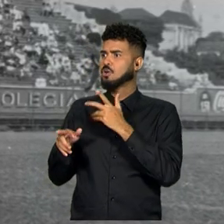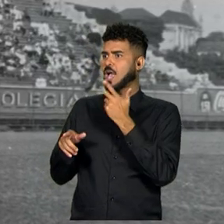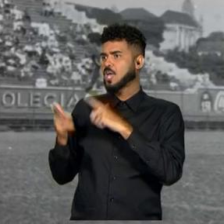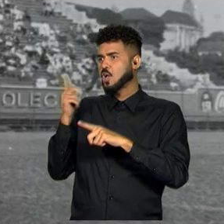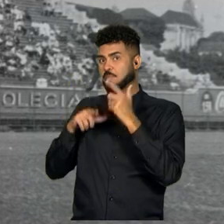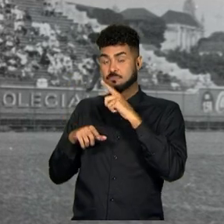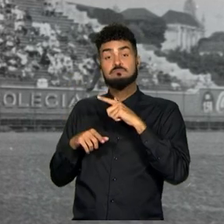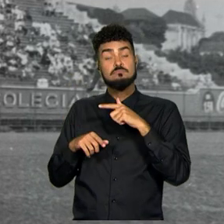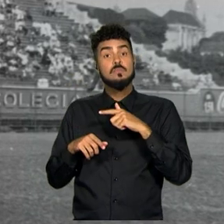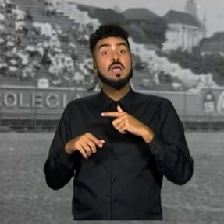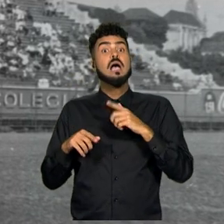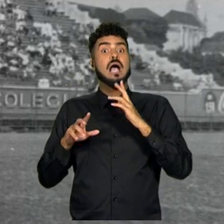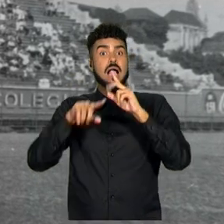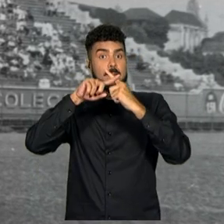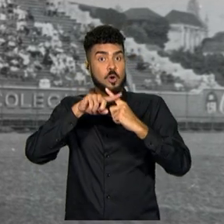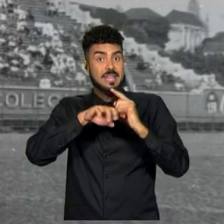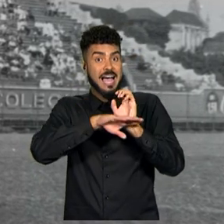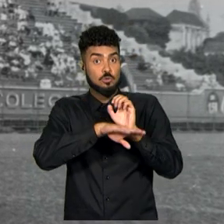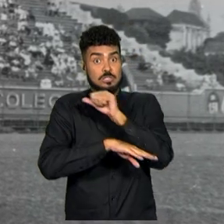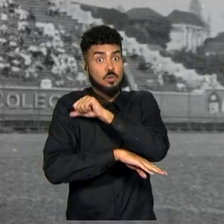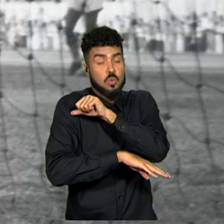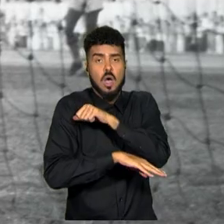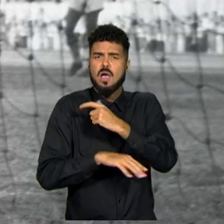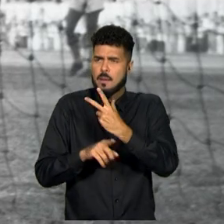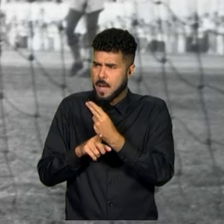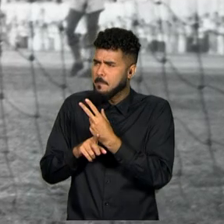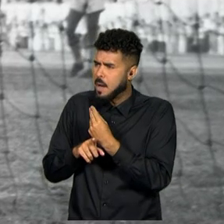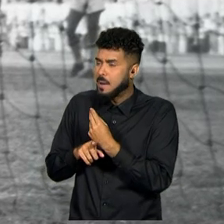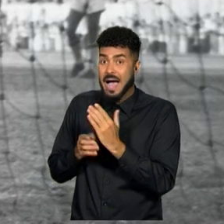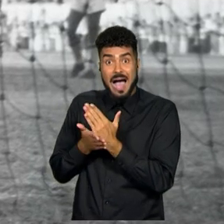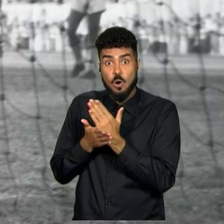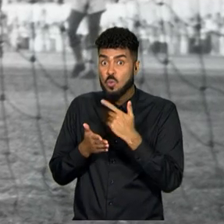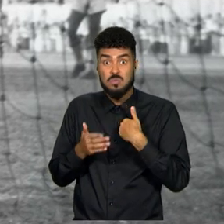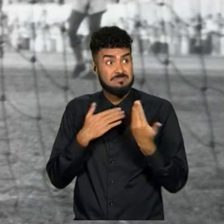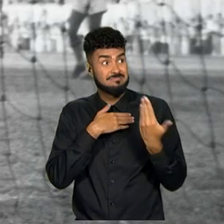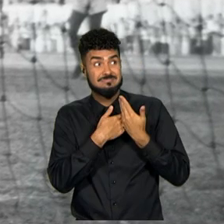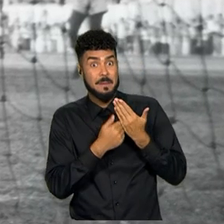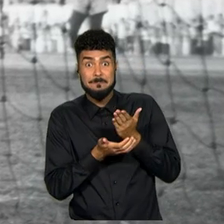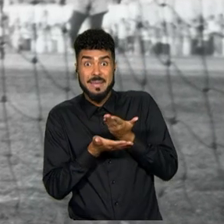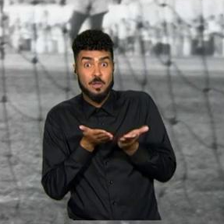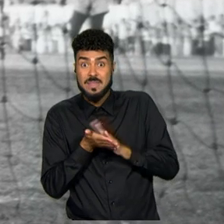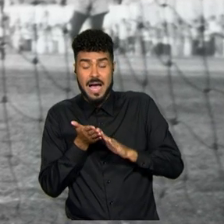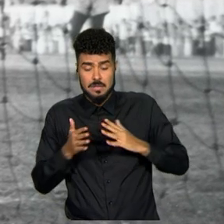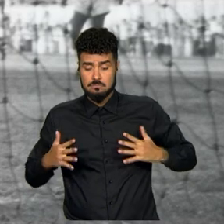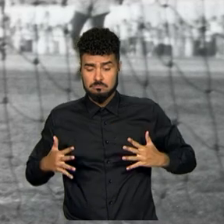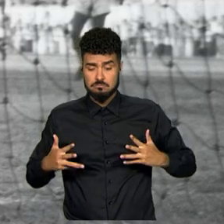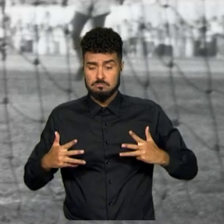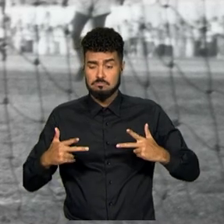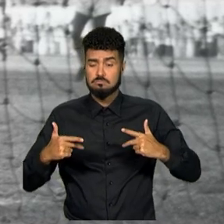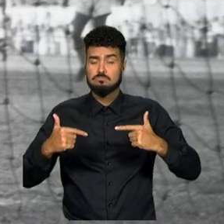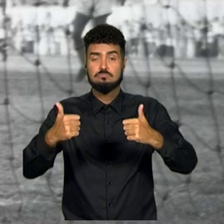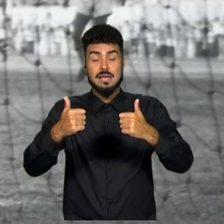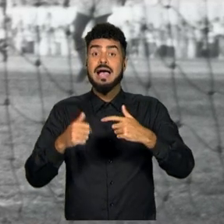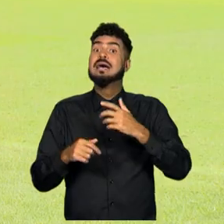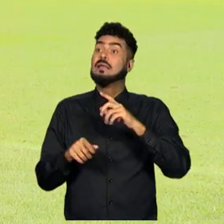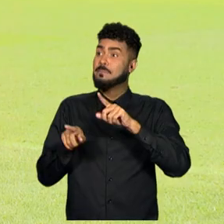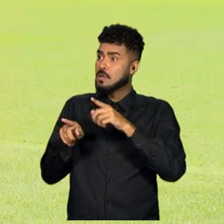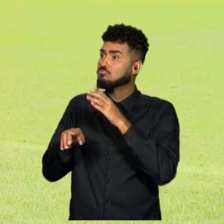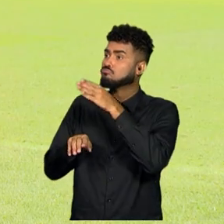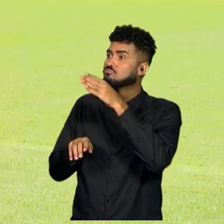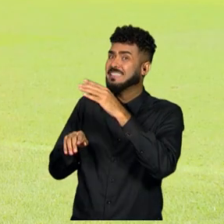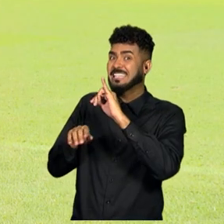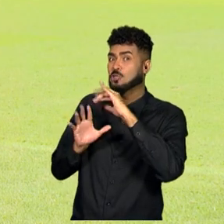eles, muitos estaduais, ganhando alguns de forma invicta e diversos títulos internacionais.